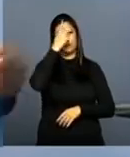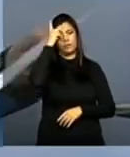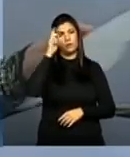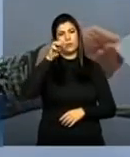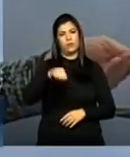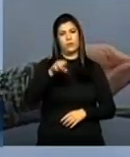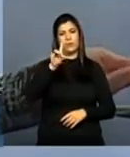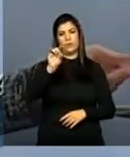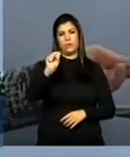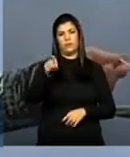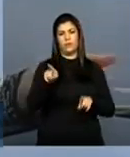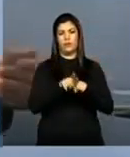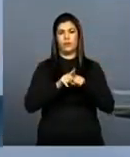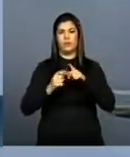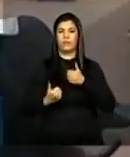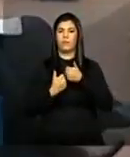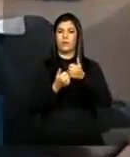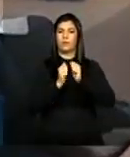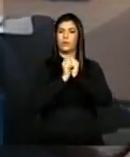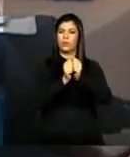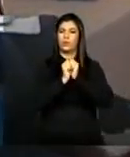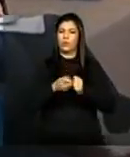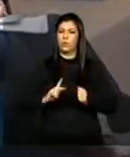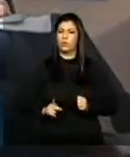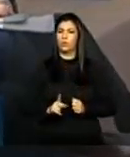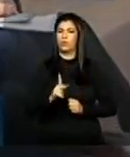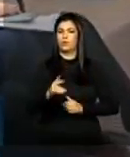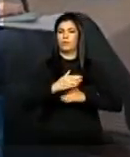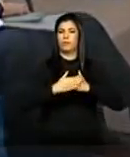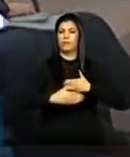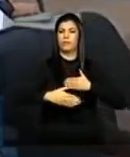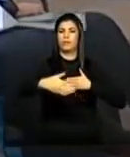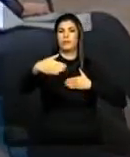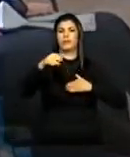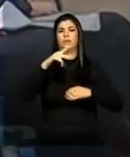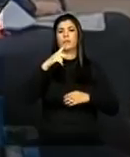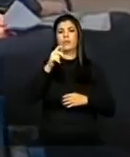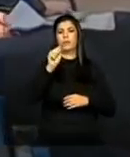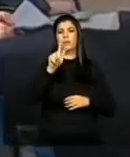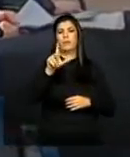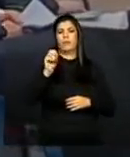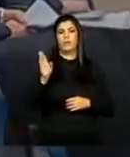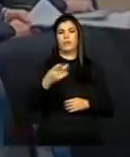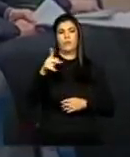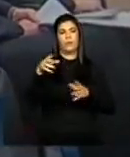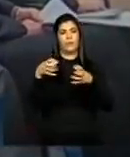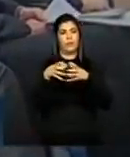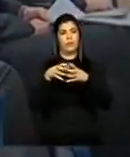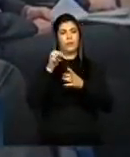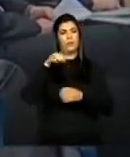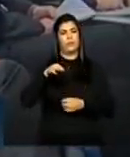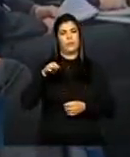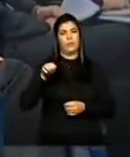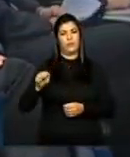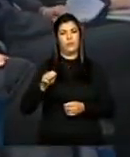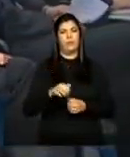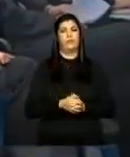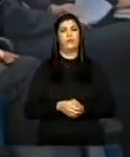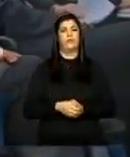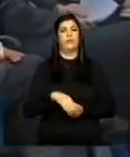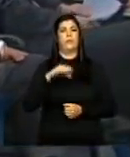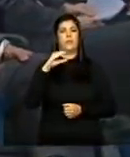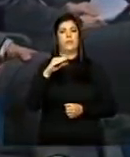que tem nos apoiado nessa longa trajetória, o Paulo Guilherme, em seu nome, toda a equipe do MMA, ICMBio,